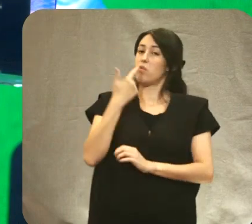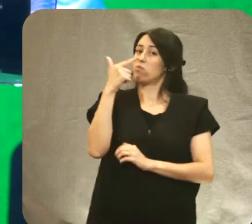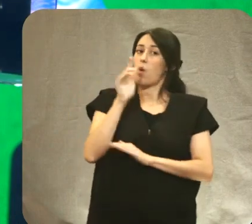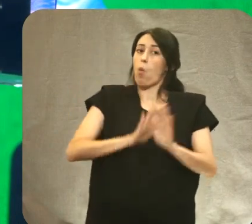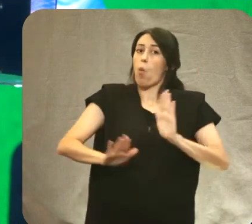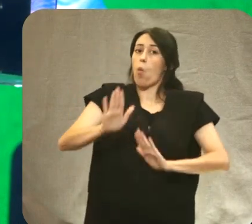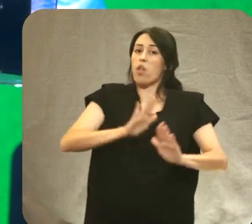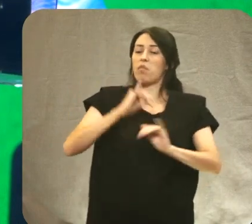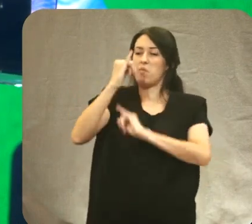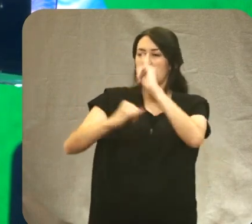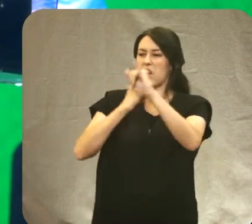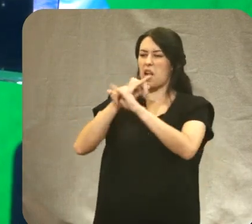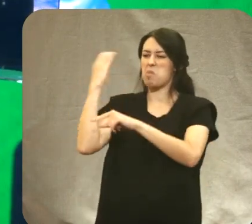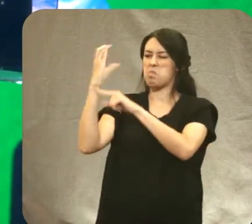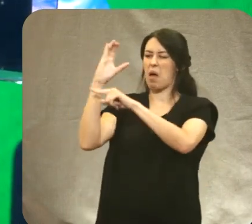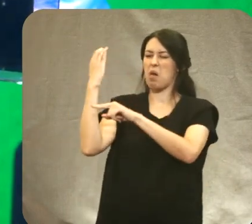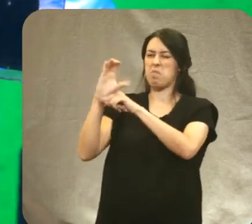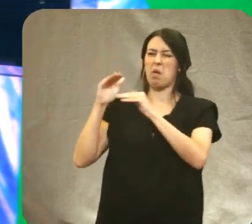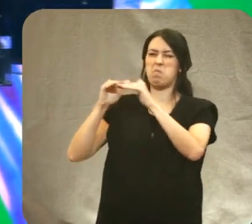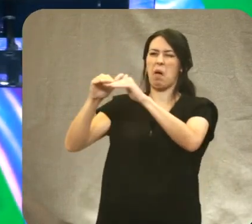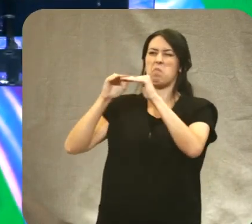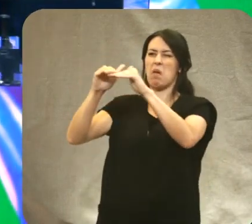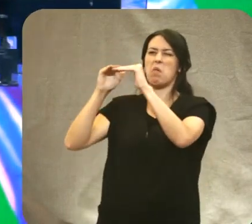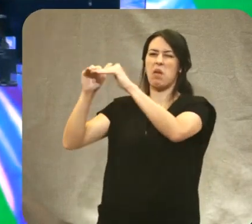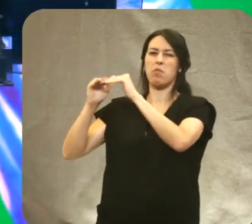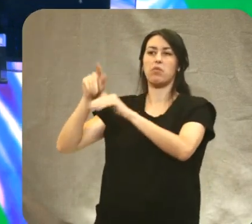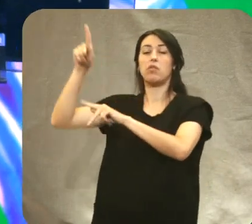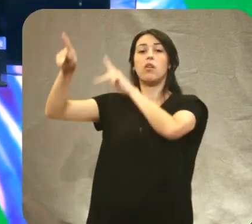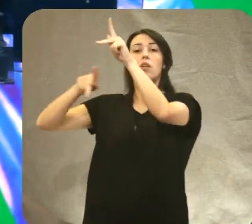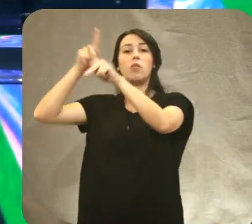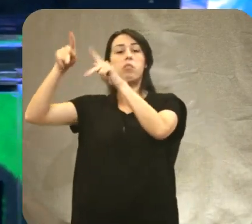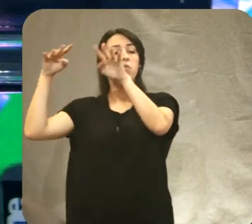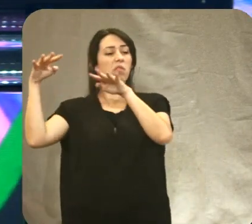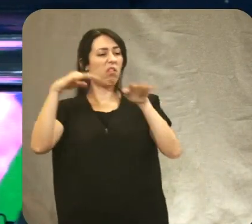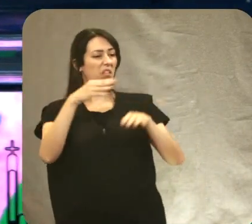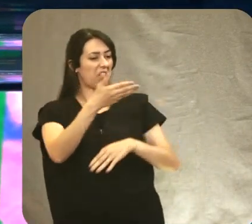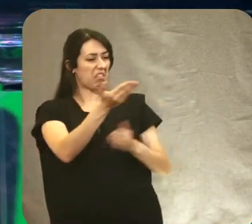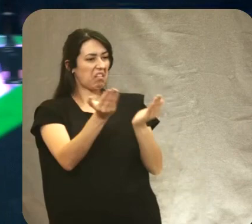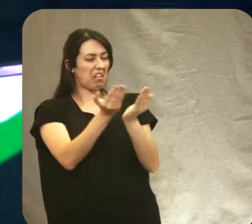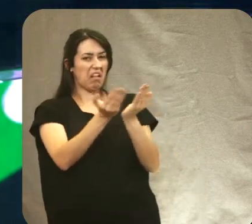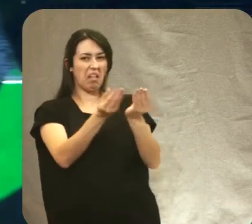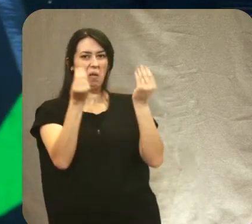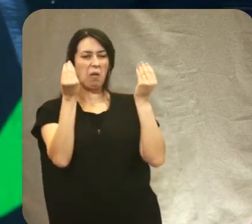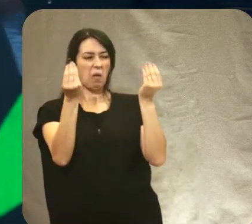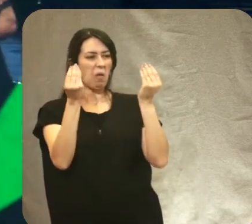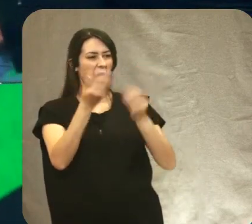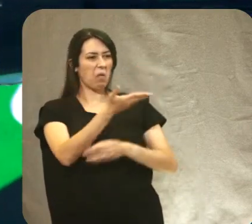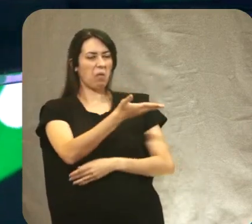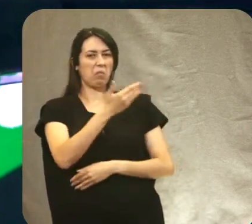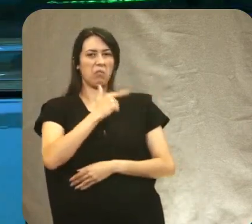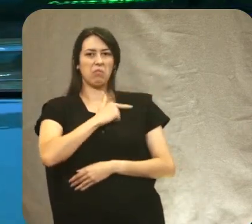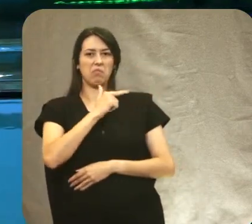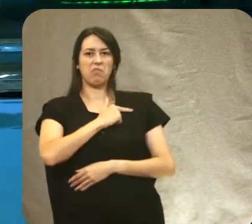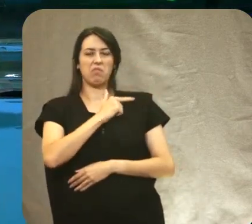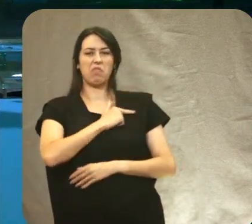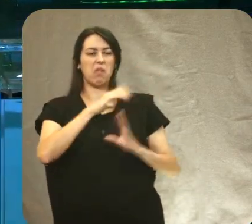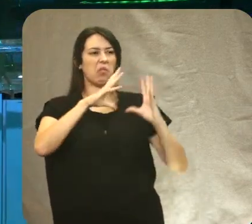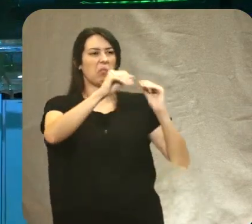na internet. Aí o povo lá fora vê os crentes, até pastor, todo mundo brigando, é uma